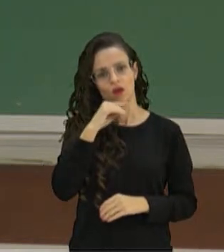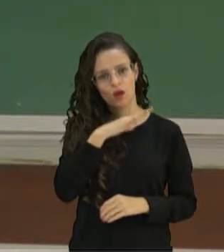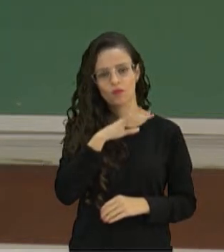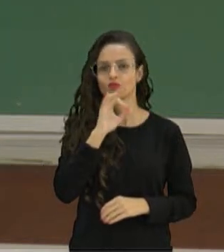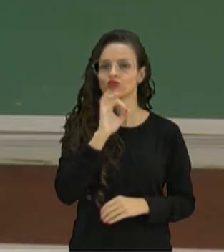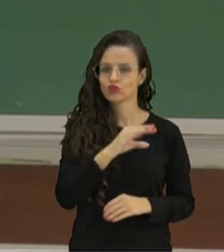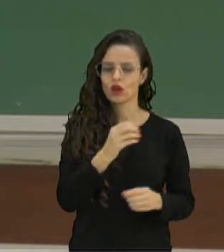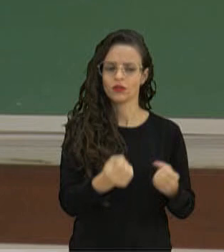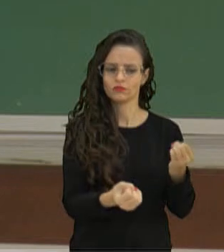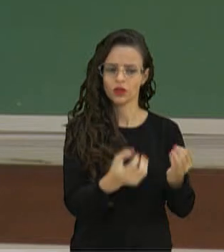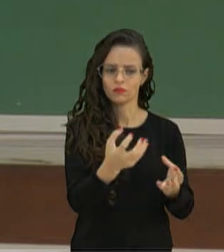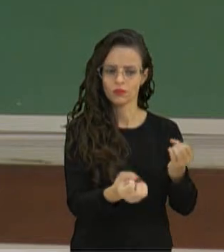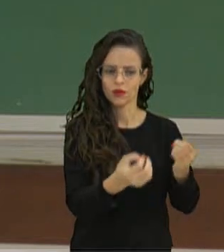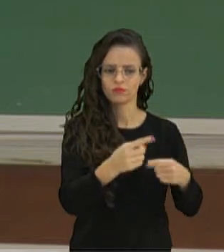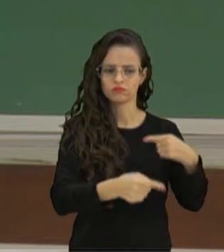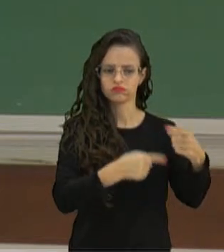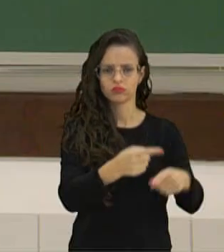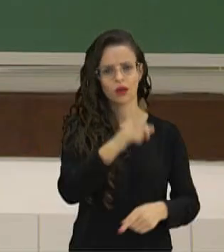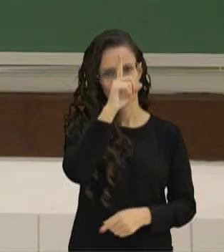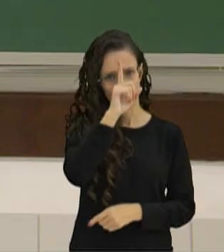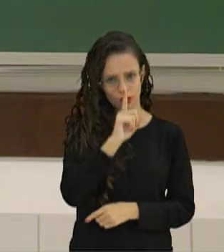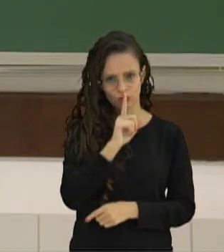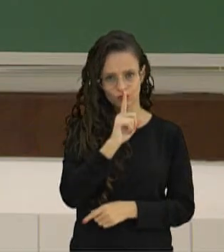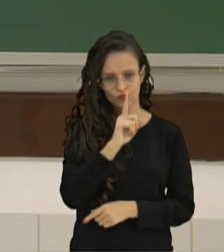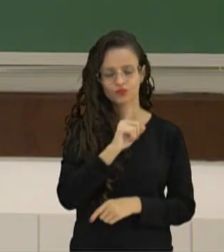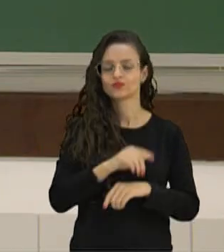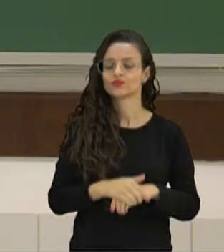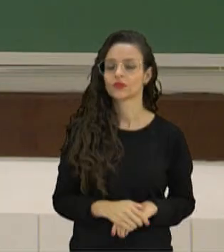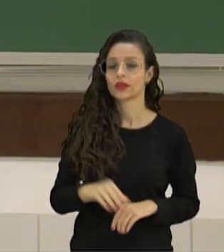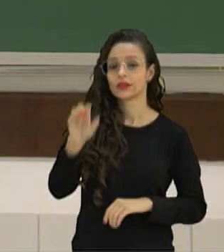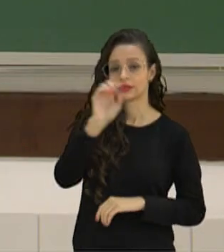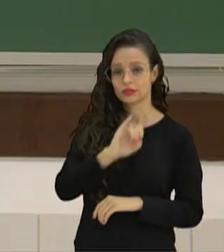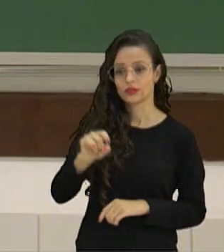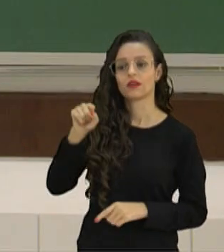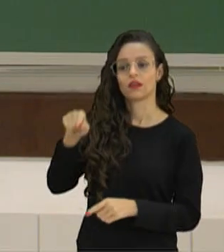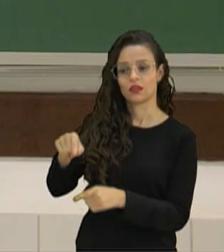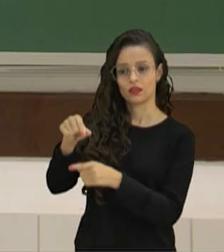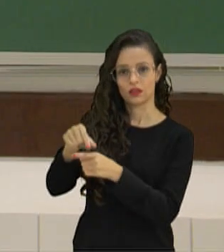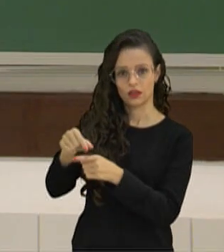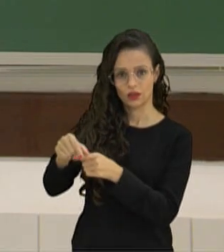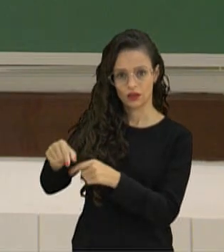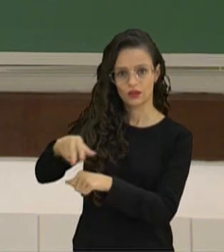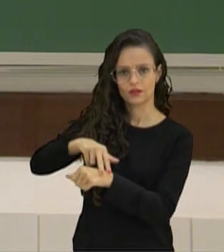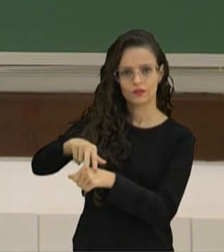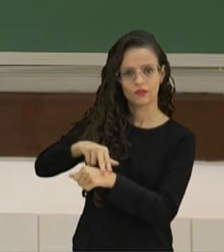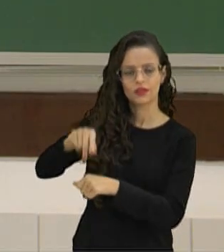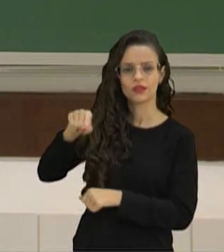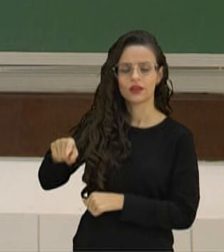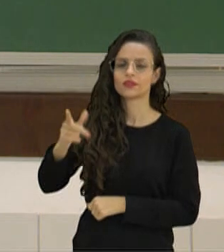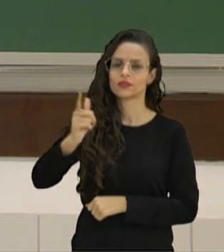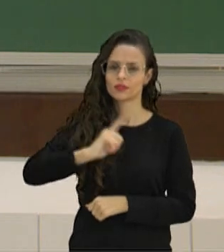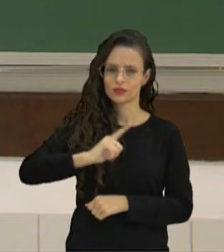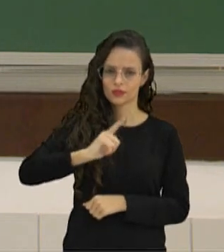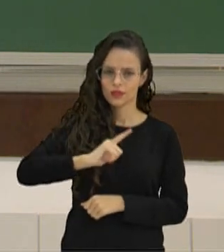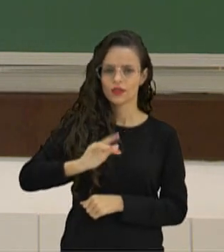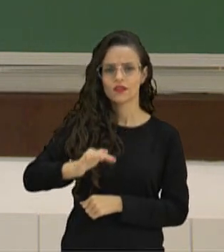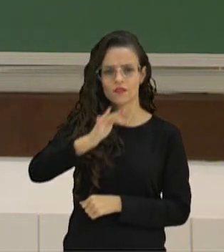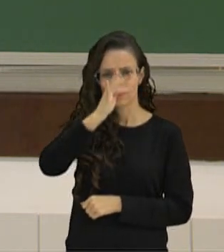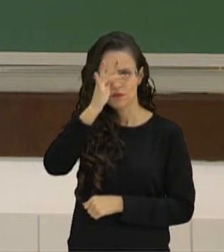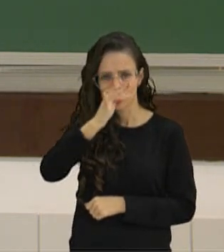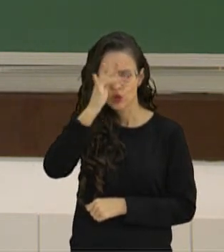gerar plantas com sementes amarelas. Se uma ervilha ela possui